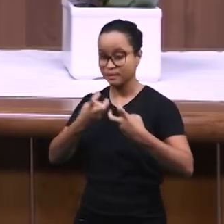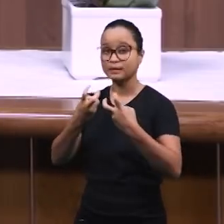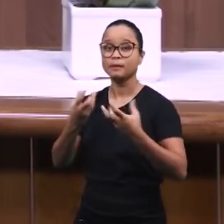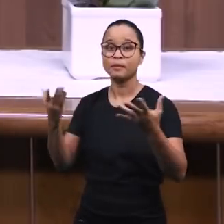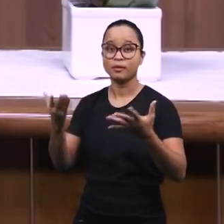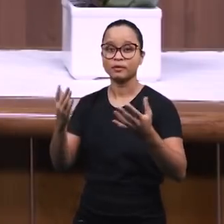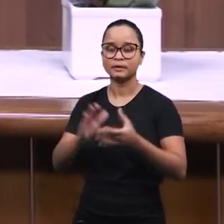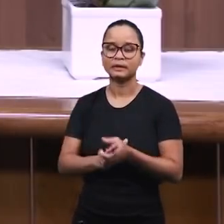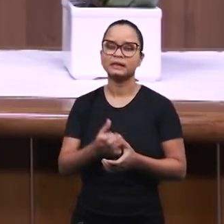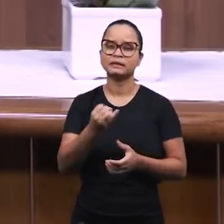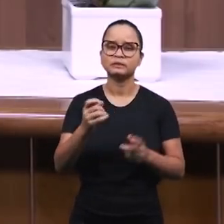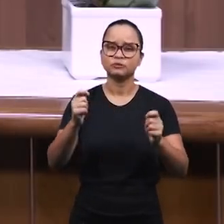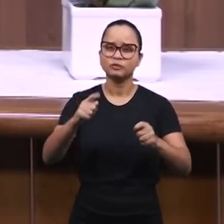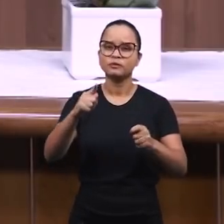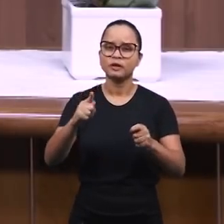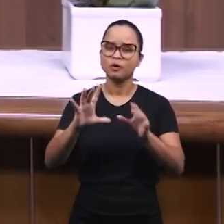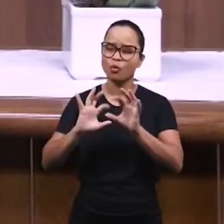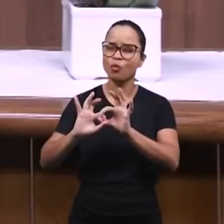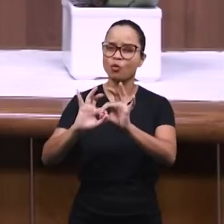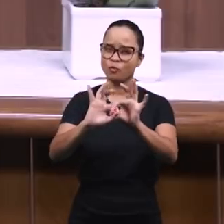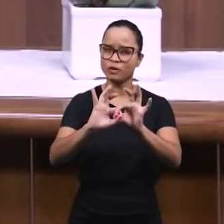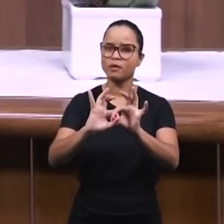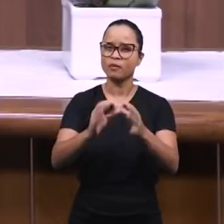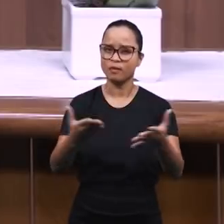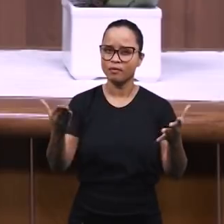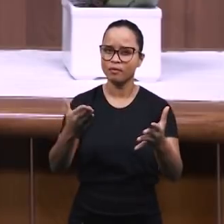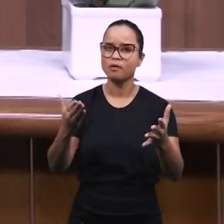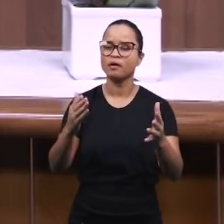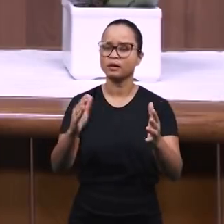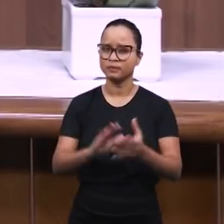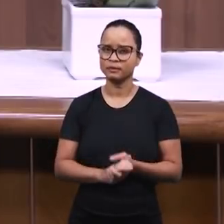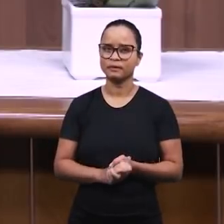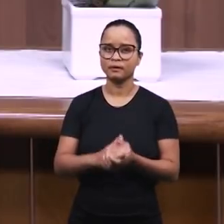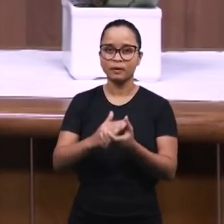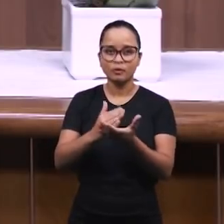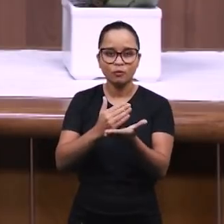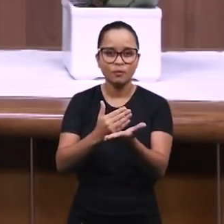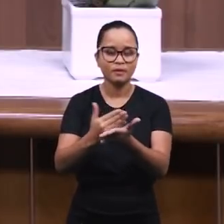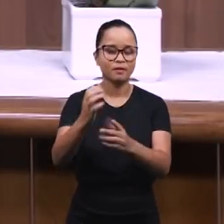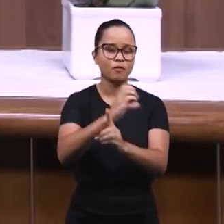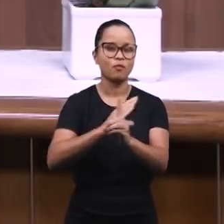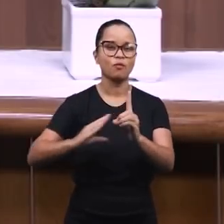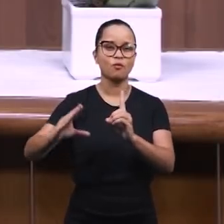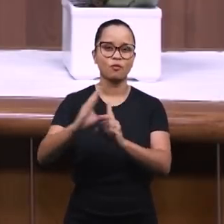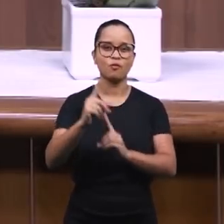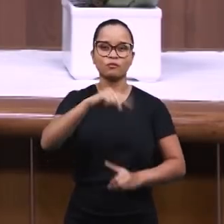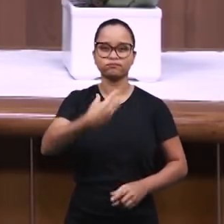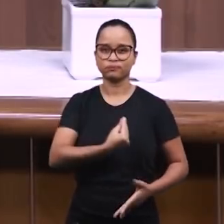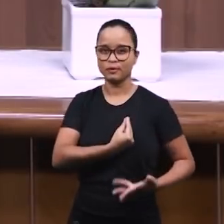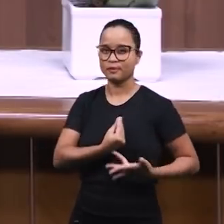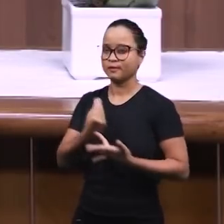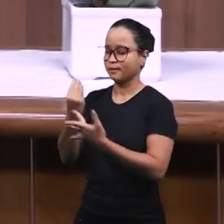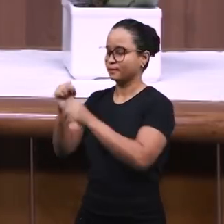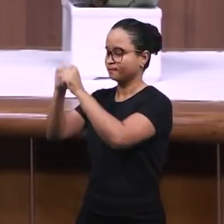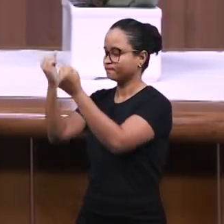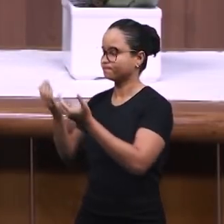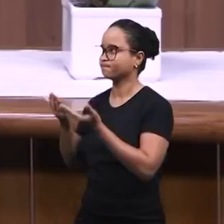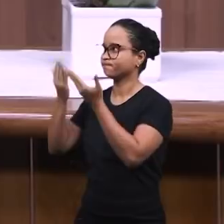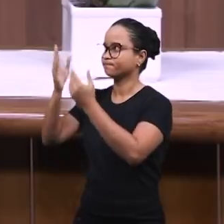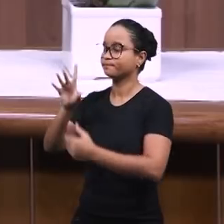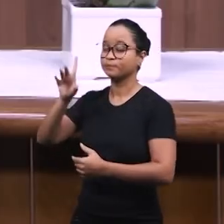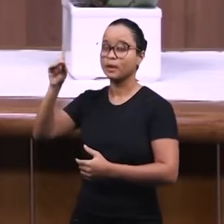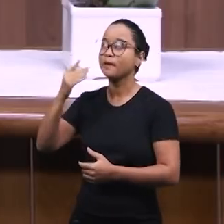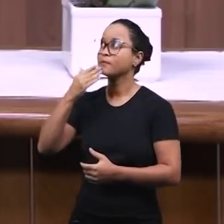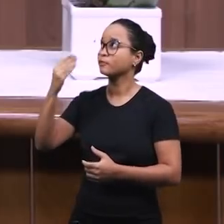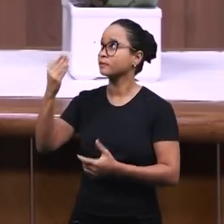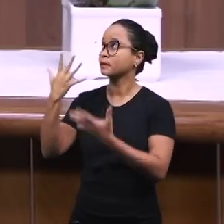pelo sangue de Jesus. Se possível, feche os seus olhos agora para esse momento em que estamos começando o culto, colocando a nossa vida diante de Deus, pedindo a Ele